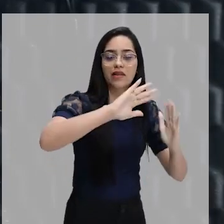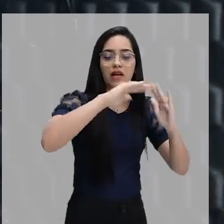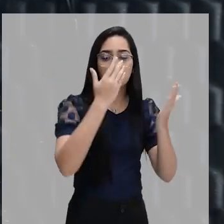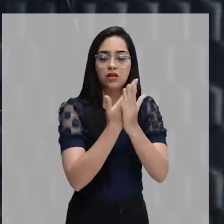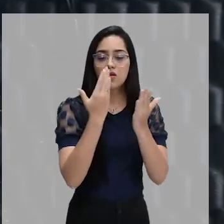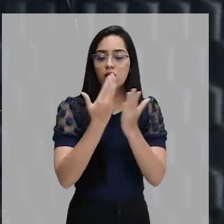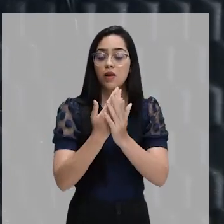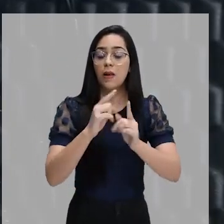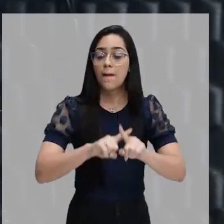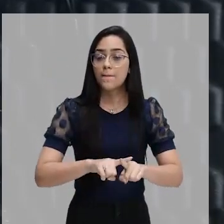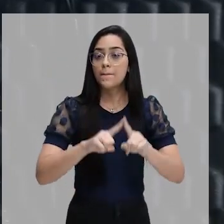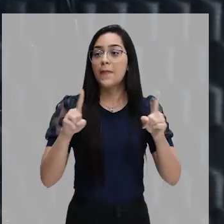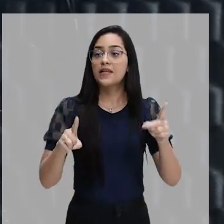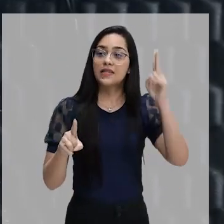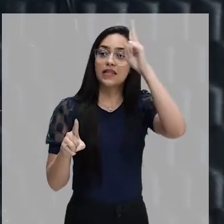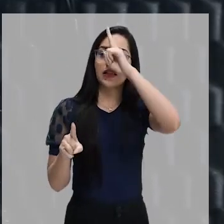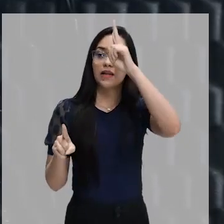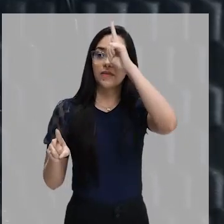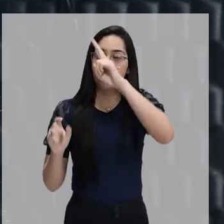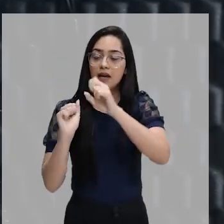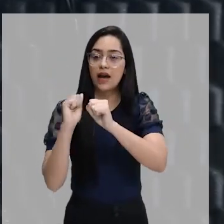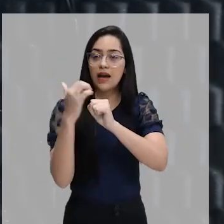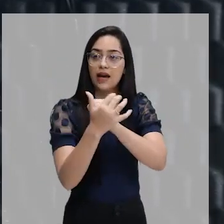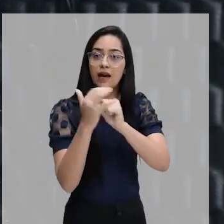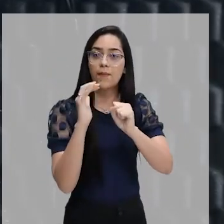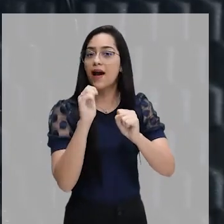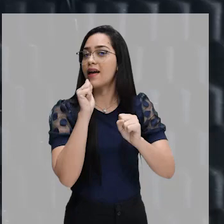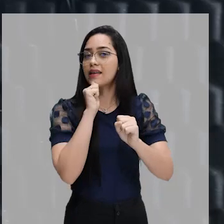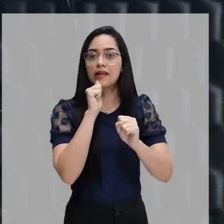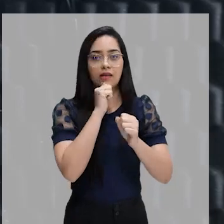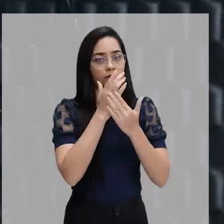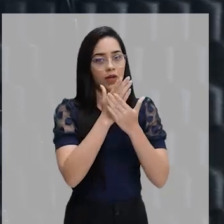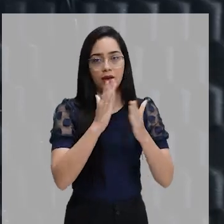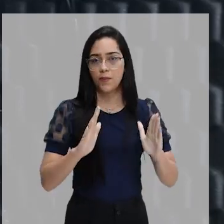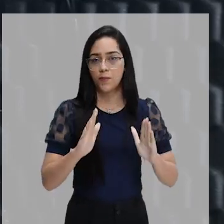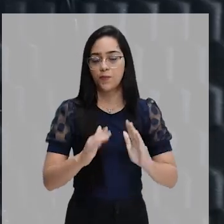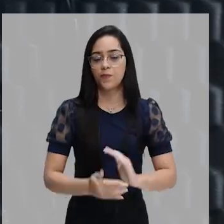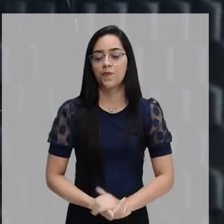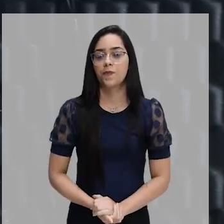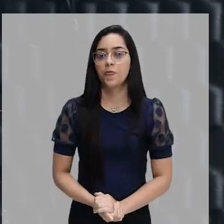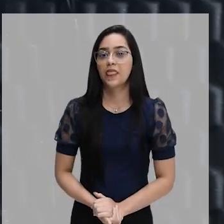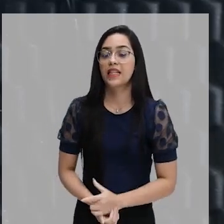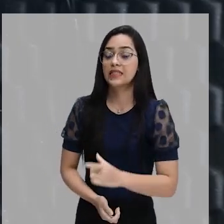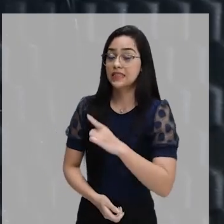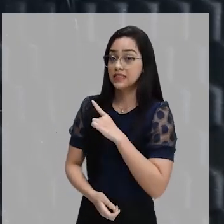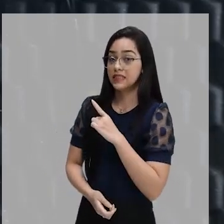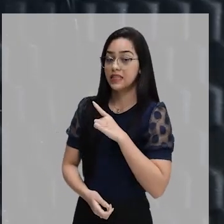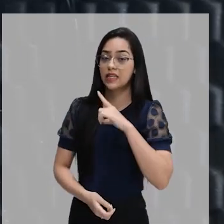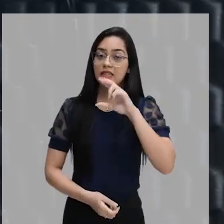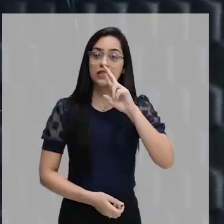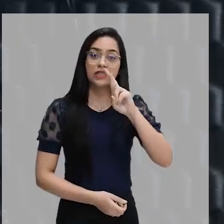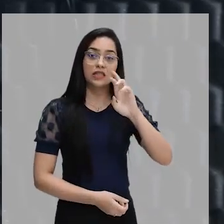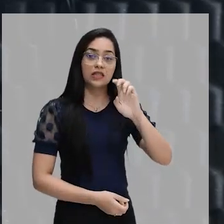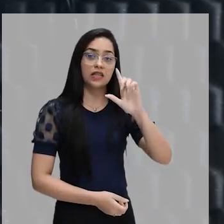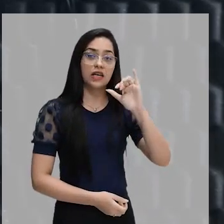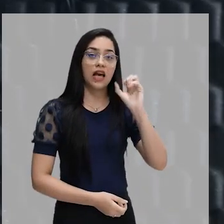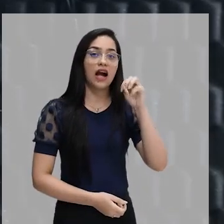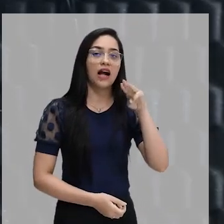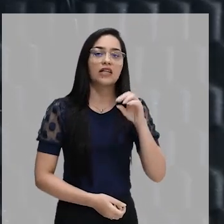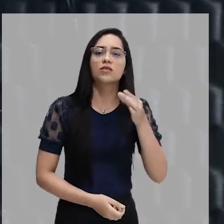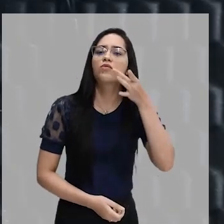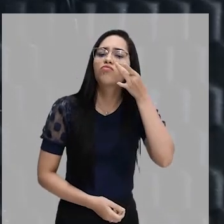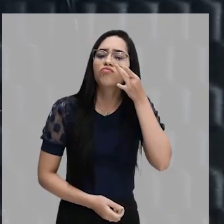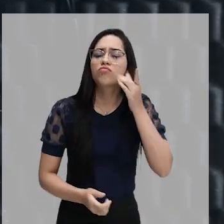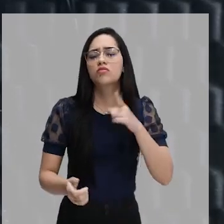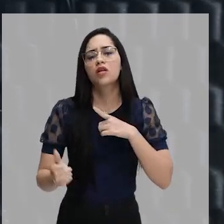vamos lembrar que a pandemia ainda não acabou. Vamos de realismo, tá? Exercícios comentados. Nós